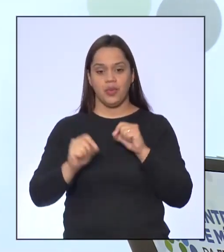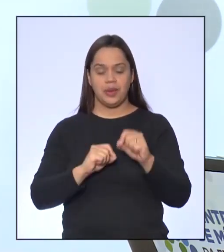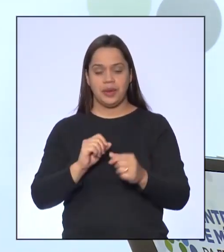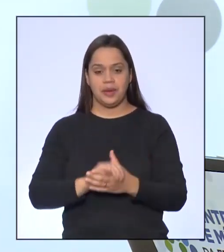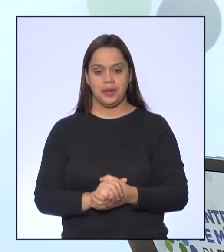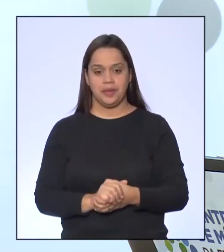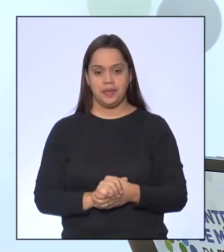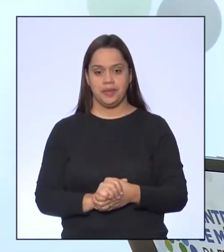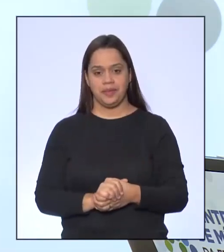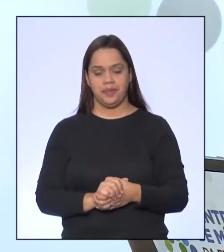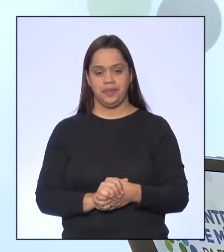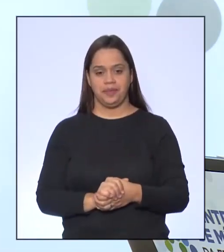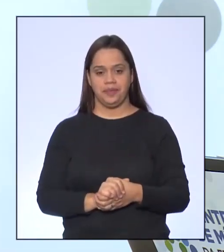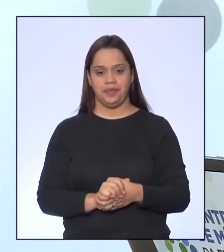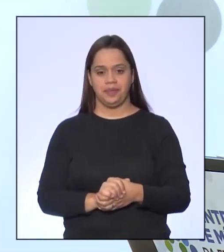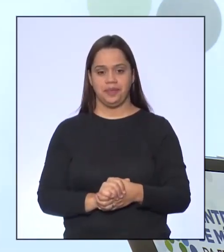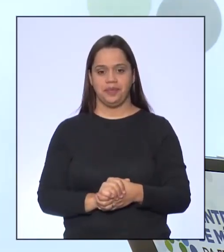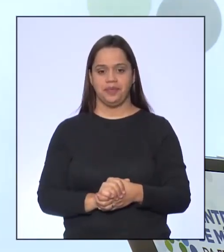também